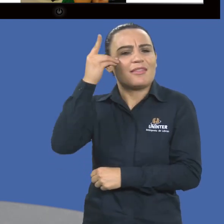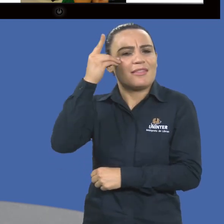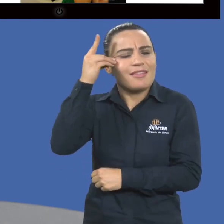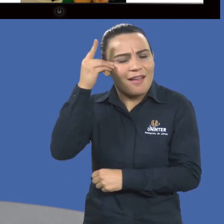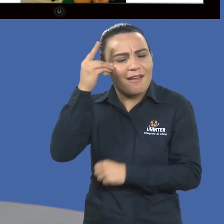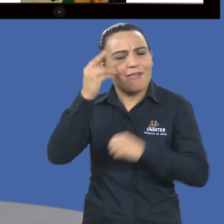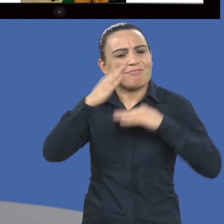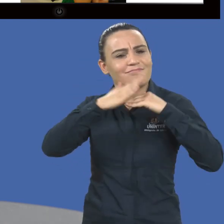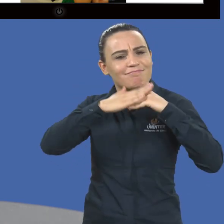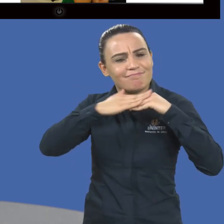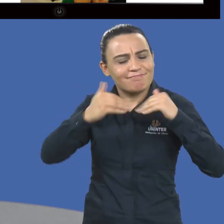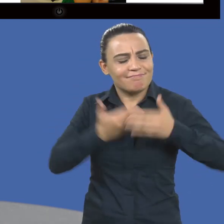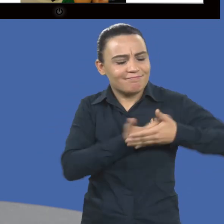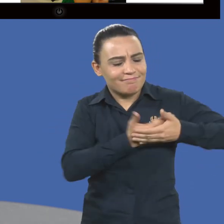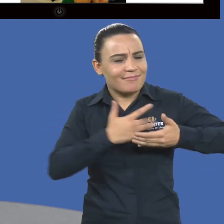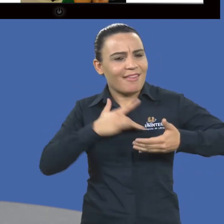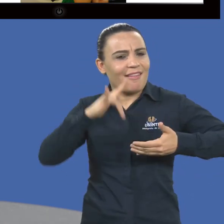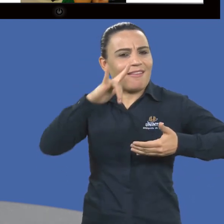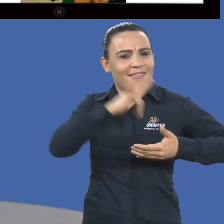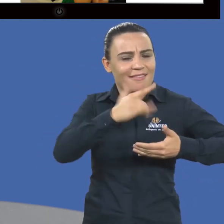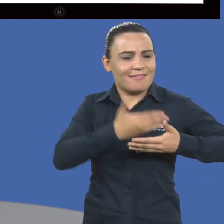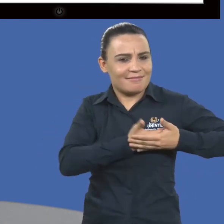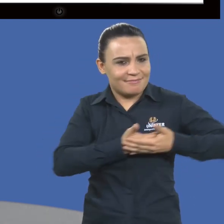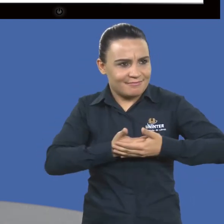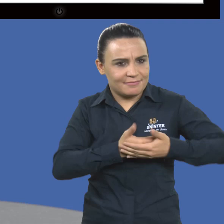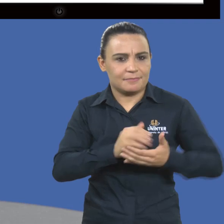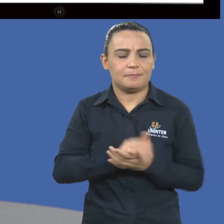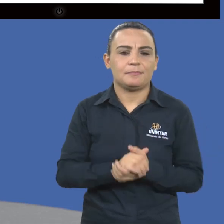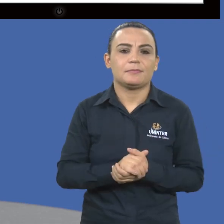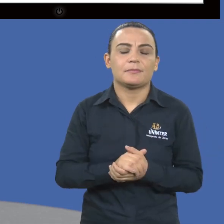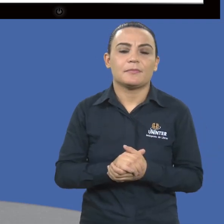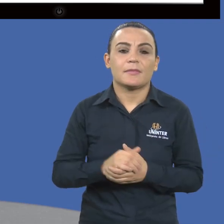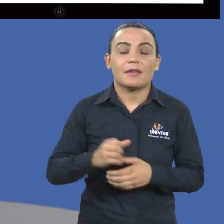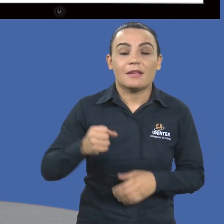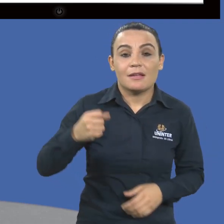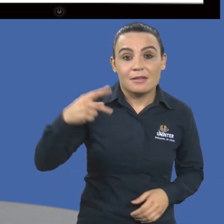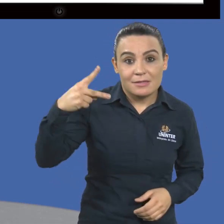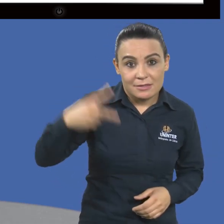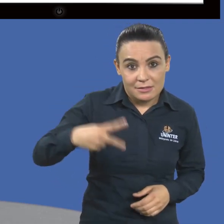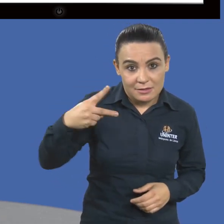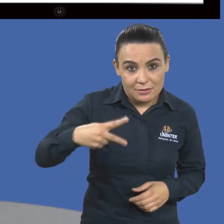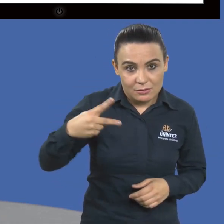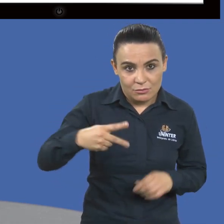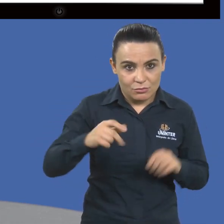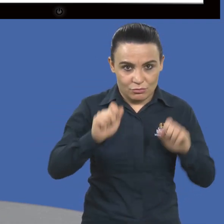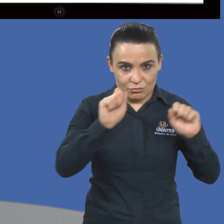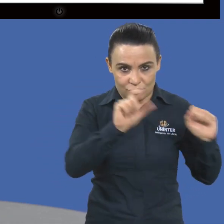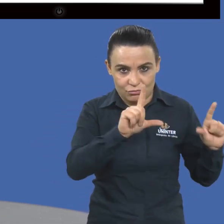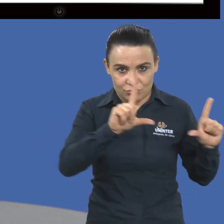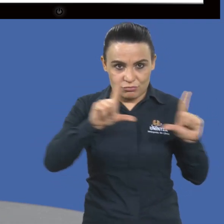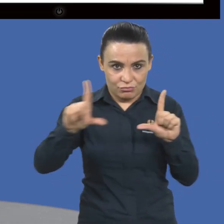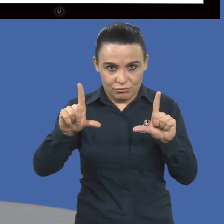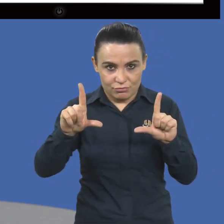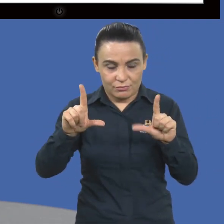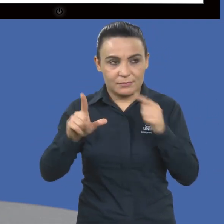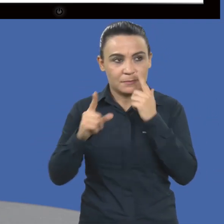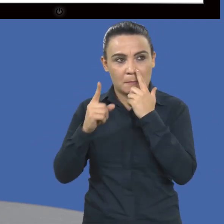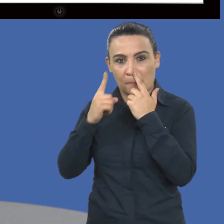parte afetiva que ela tem com a criança. A segunda modalidade, que está sendo mostrada na lâmina,